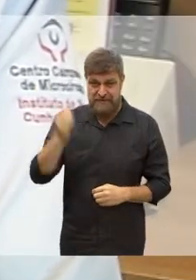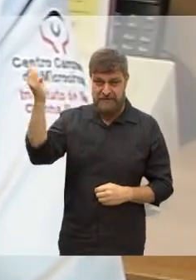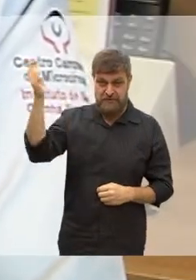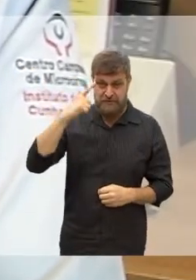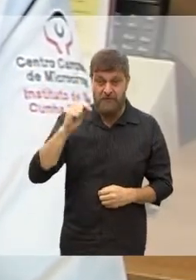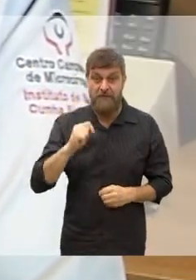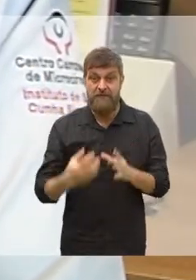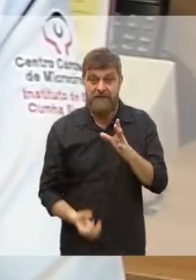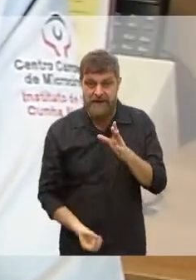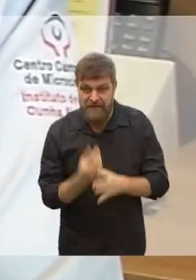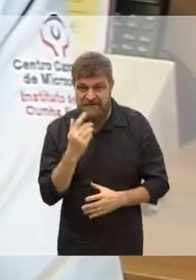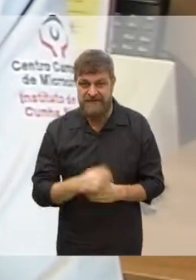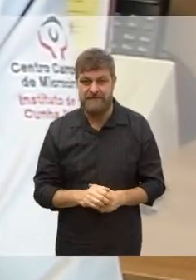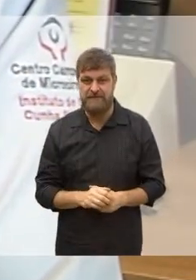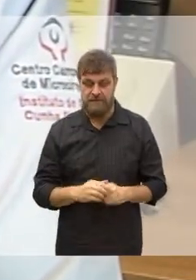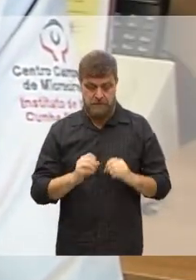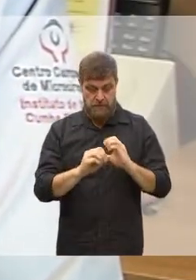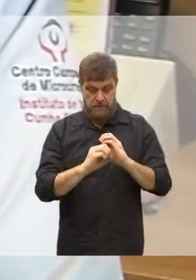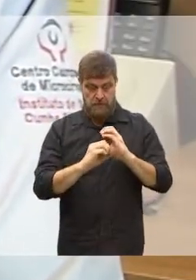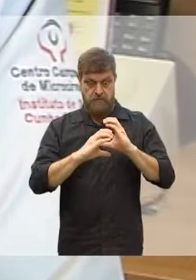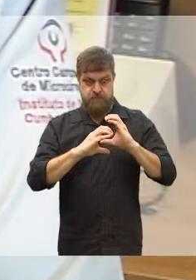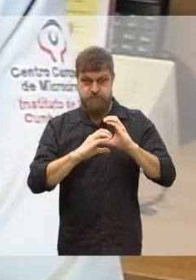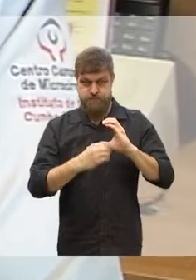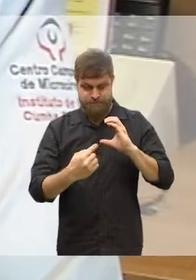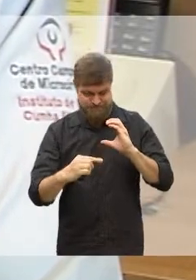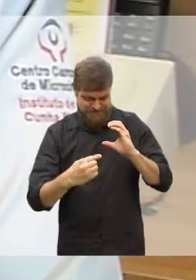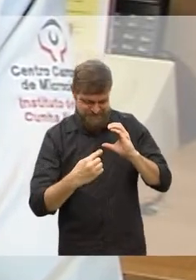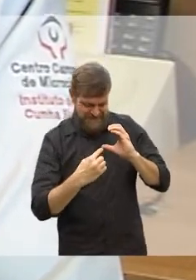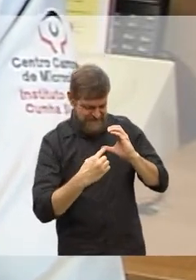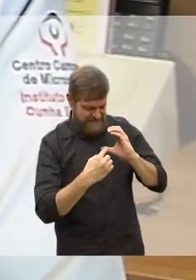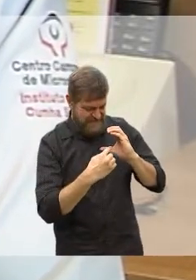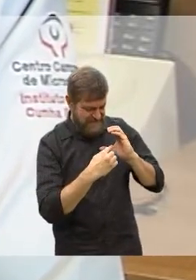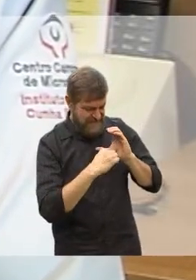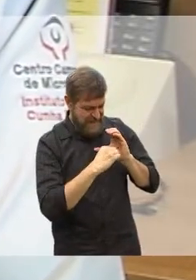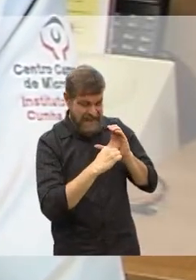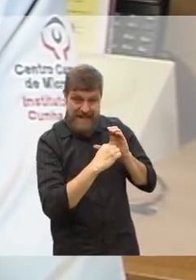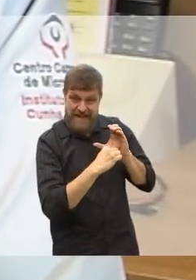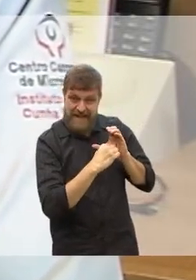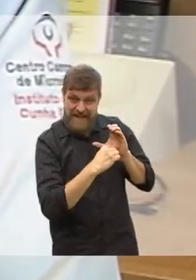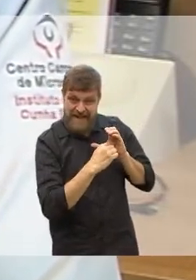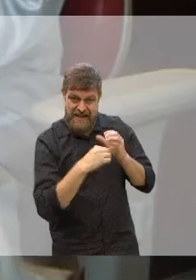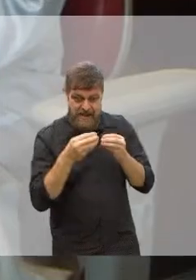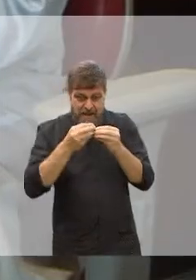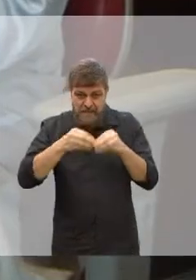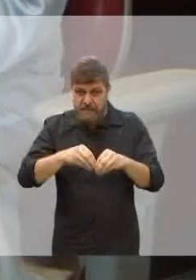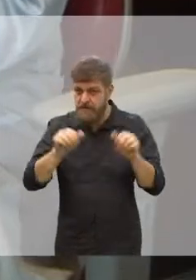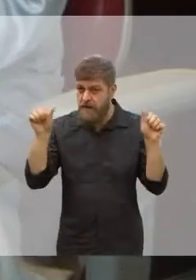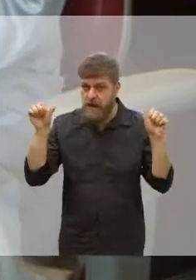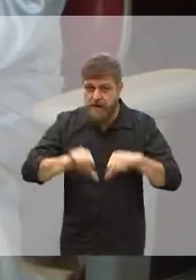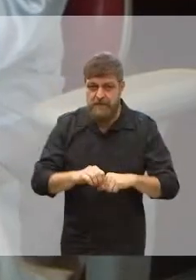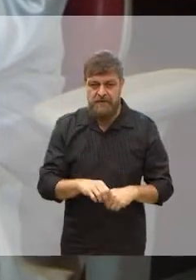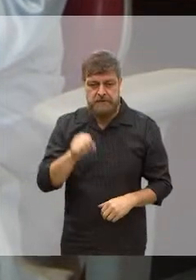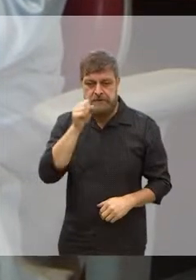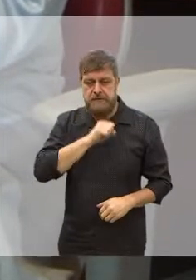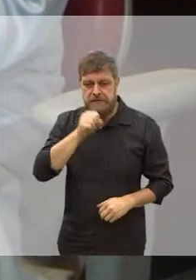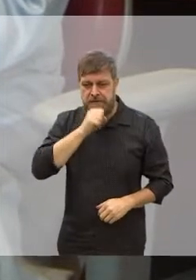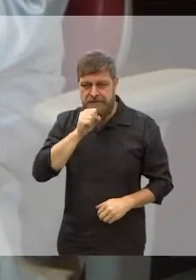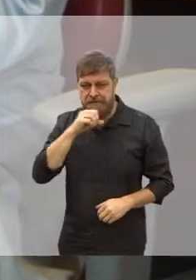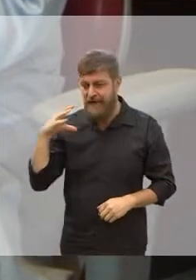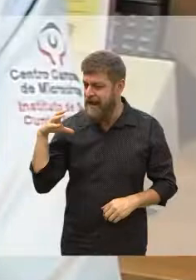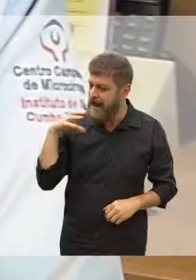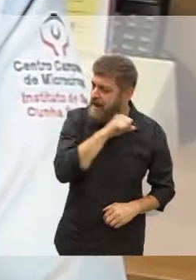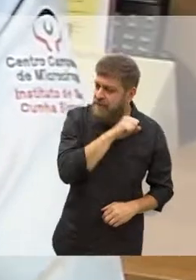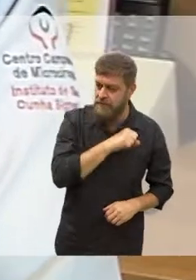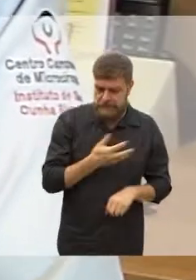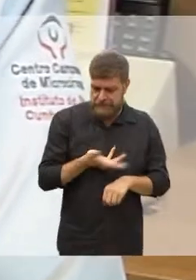UVB, vão entrar raios luminosos diretamente sobre a retina. Então o prejuízo é maior, acelera o envelhecimento de maneira